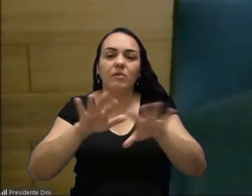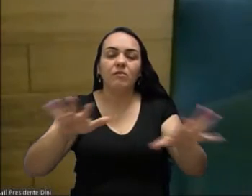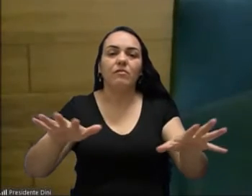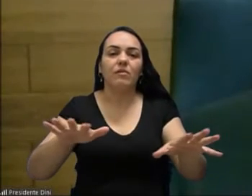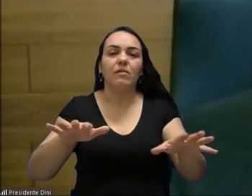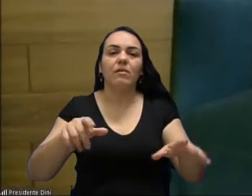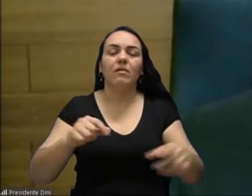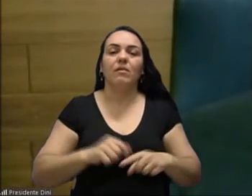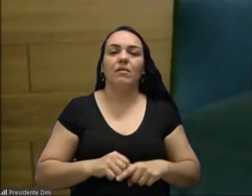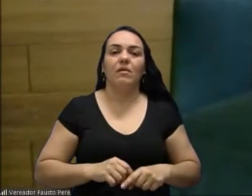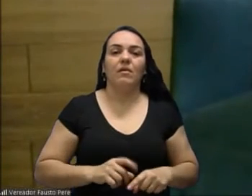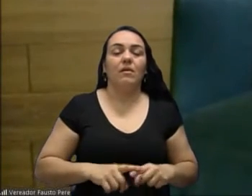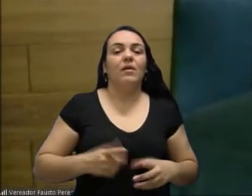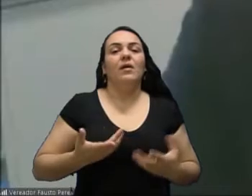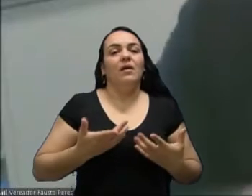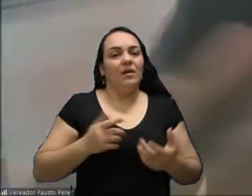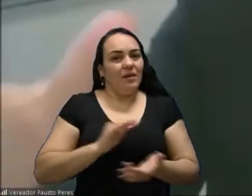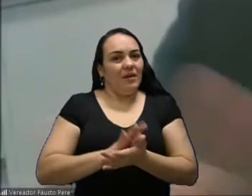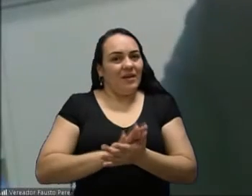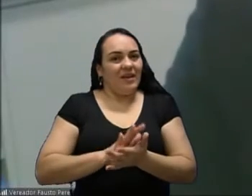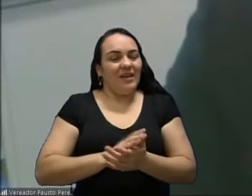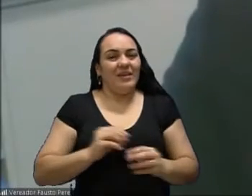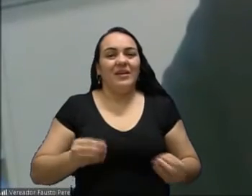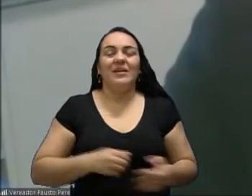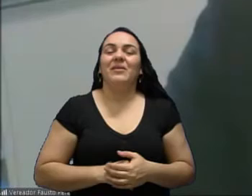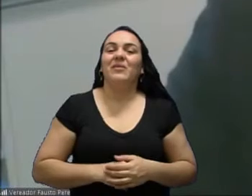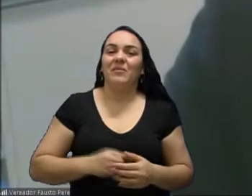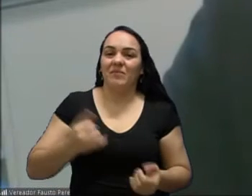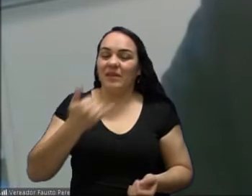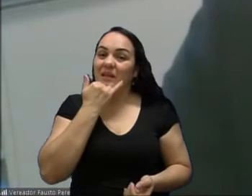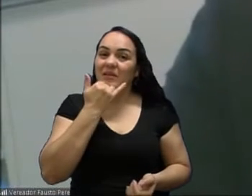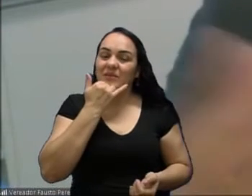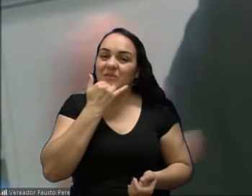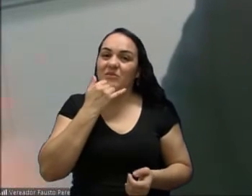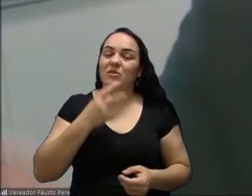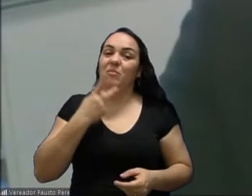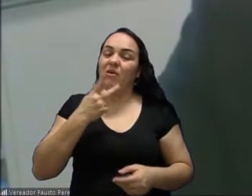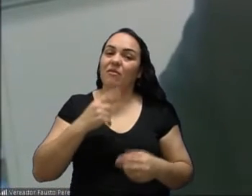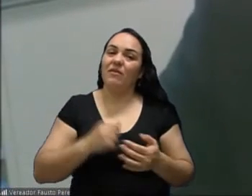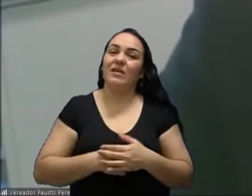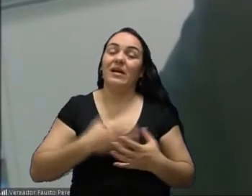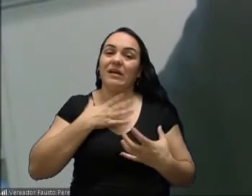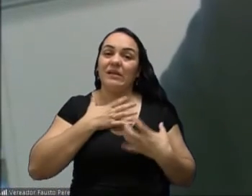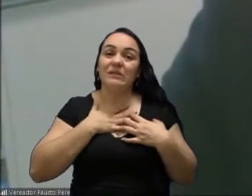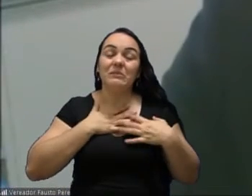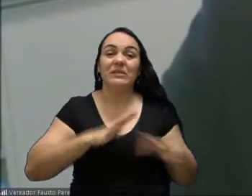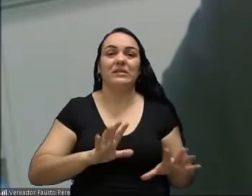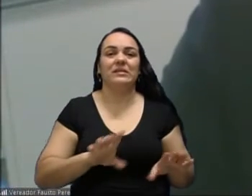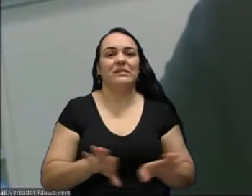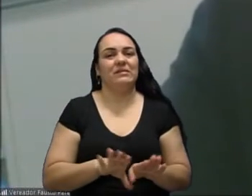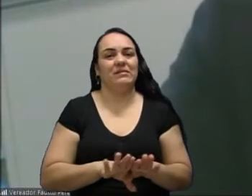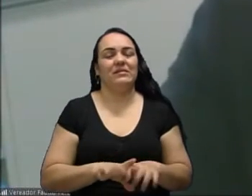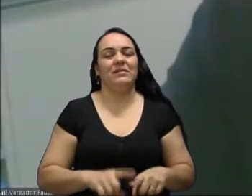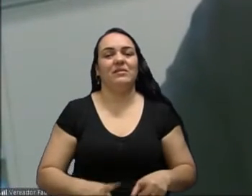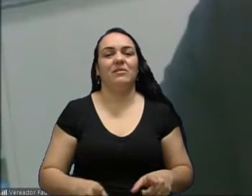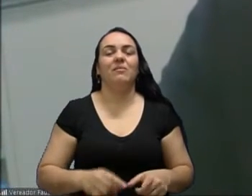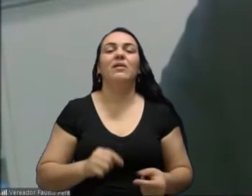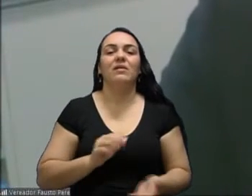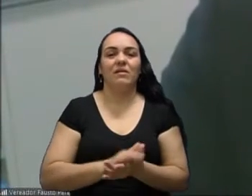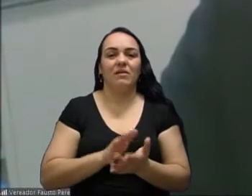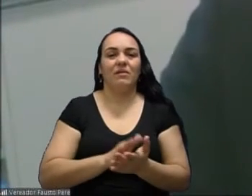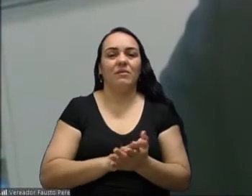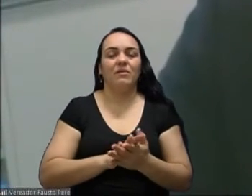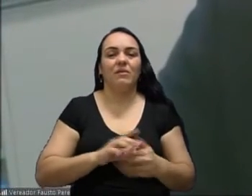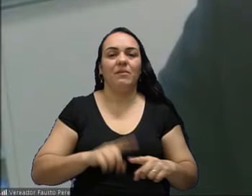não aplauso desculpa é verdade é que eu vou falar de um repúdio aqui também mas essa moção de aplauso